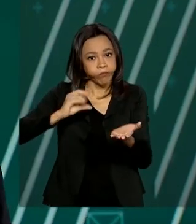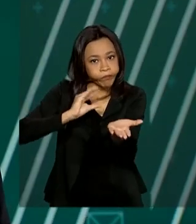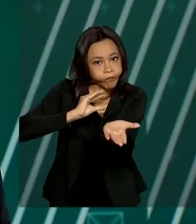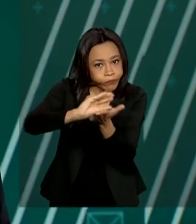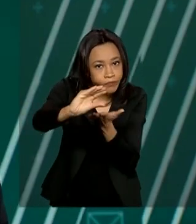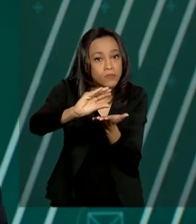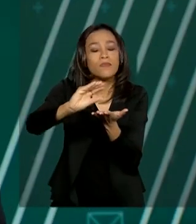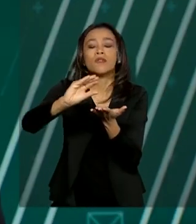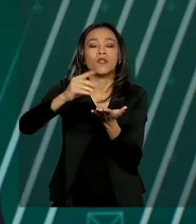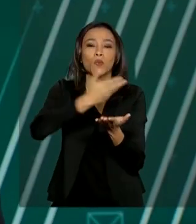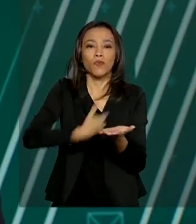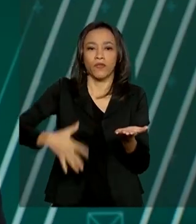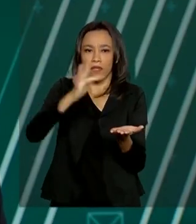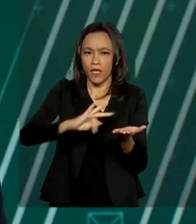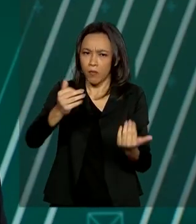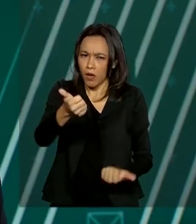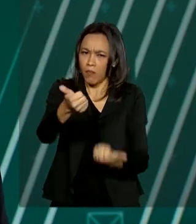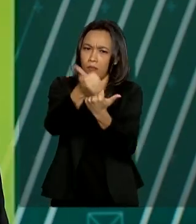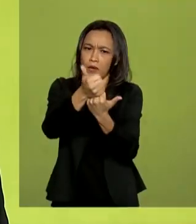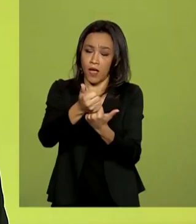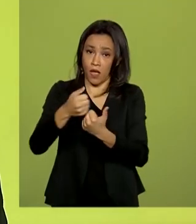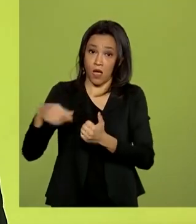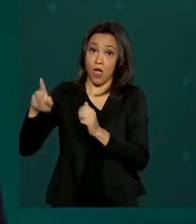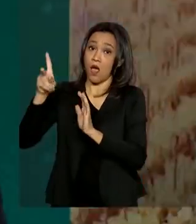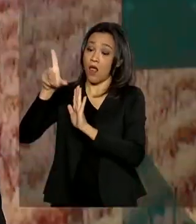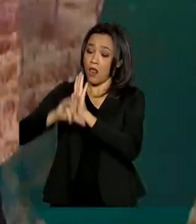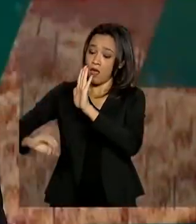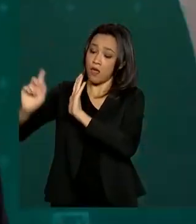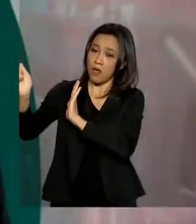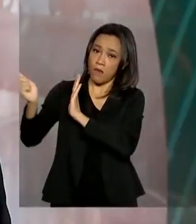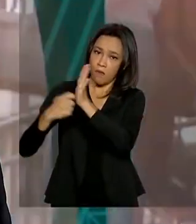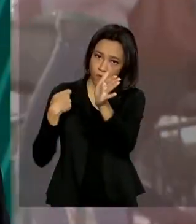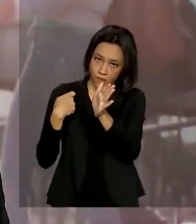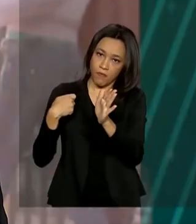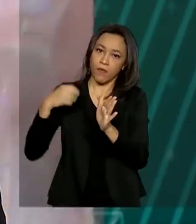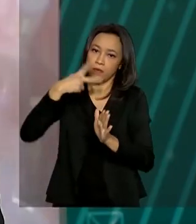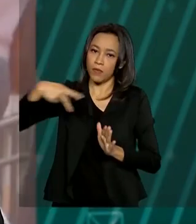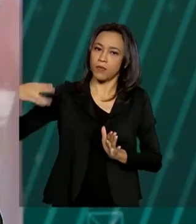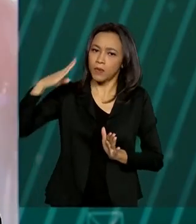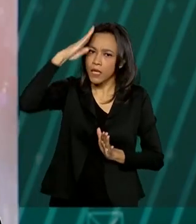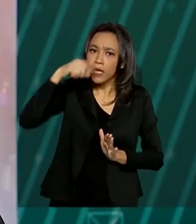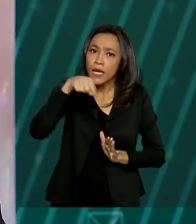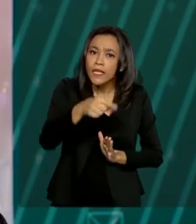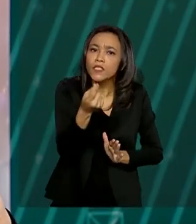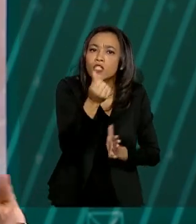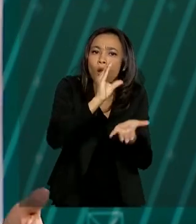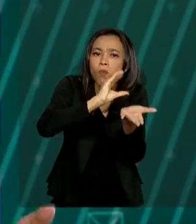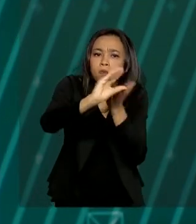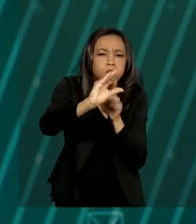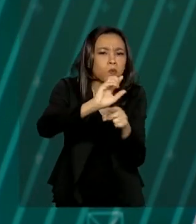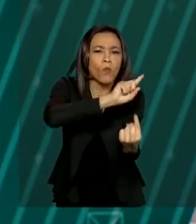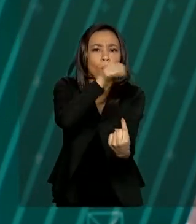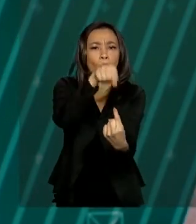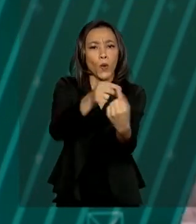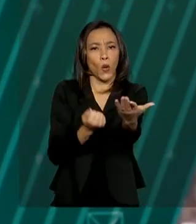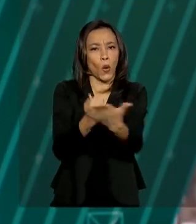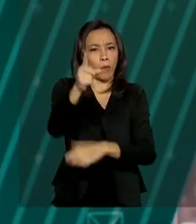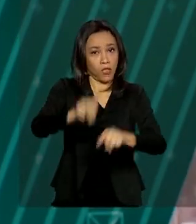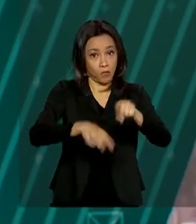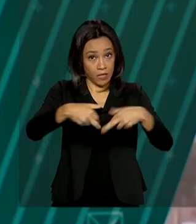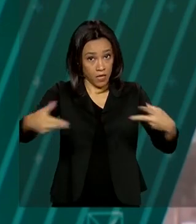coronavírus. De acordo com a lei sancionada pelo presidente Jair Bolsonaro, os recursos devem ser usados na compra de equipamentos,